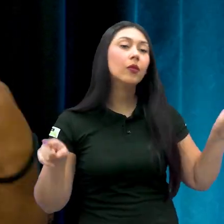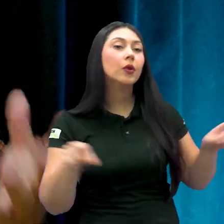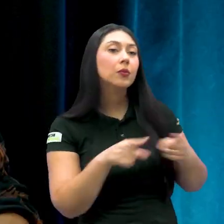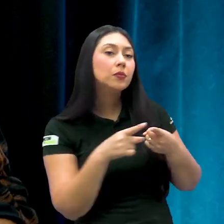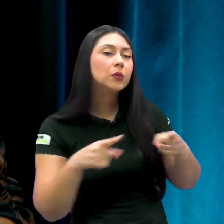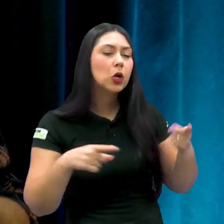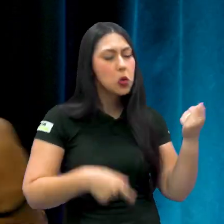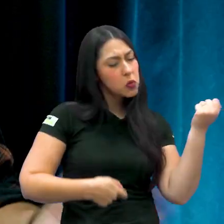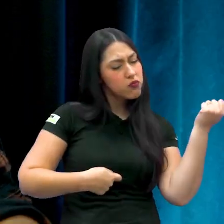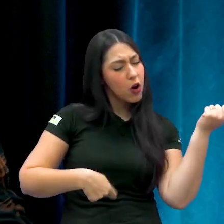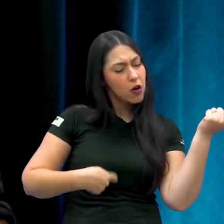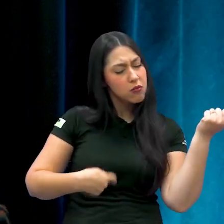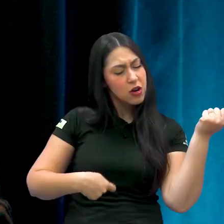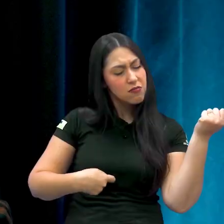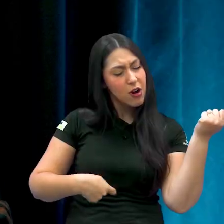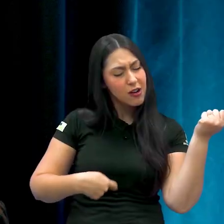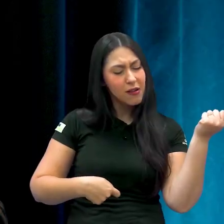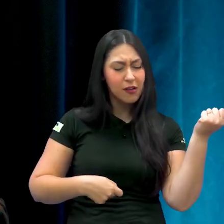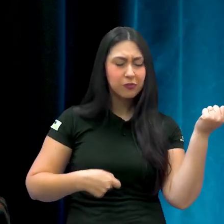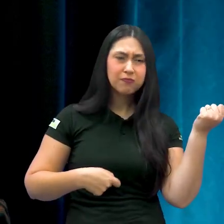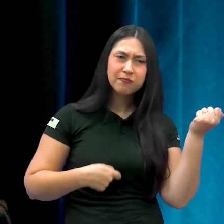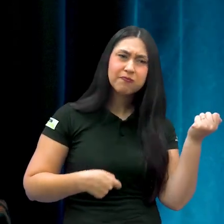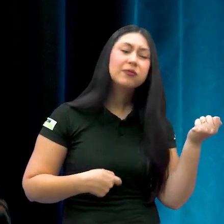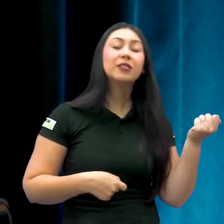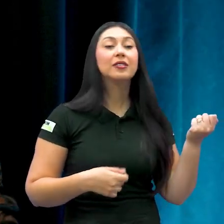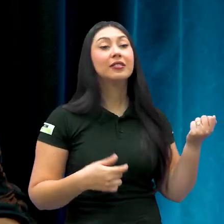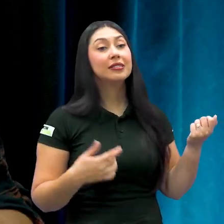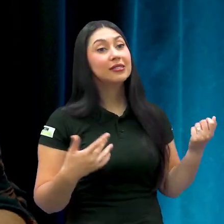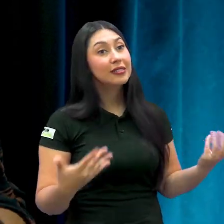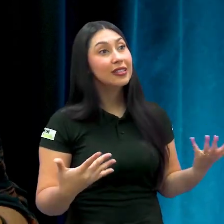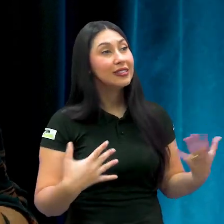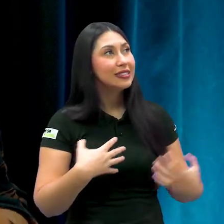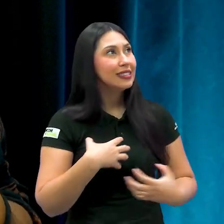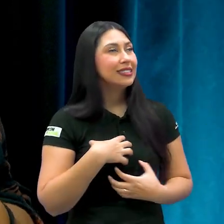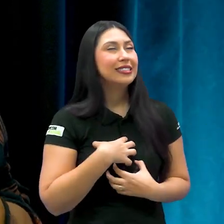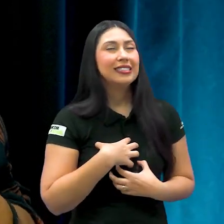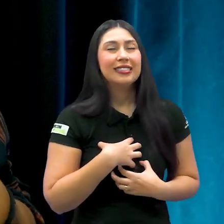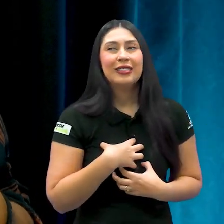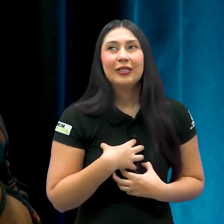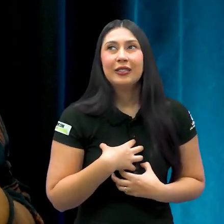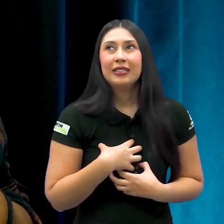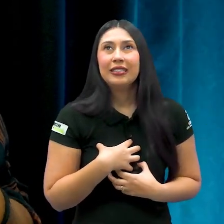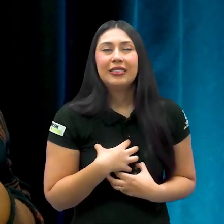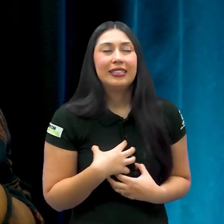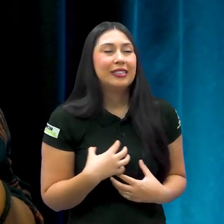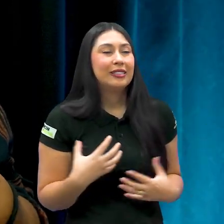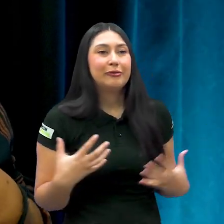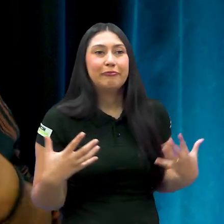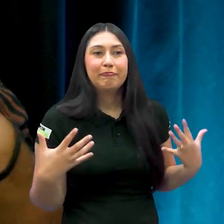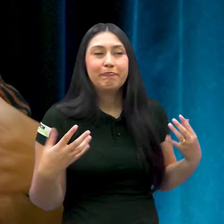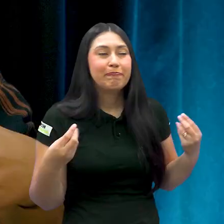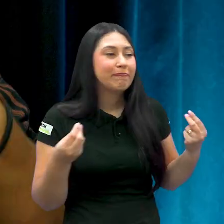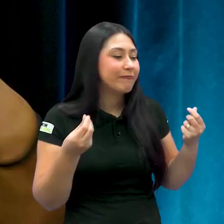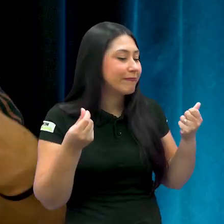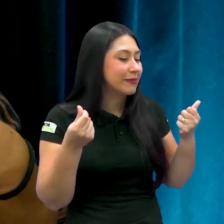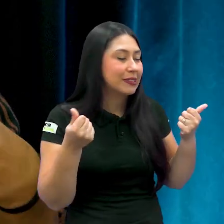acorde, distorção, microfonia. Eu sentia muito isso, muito...